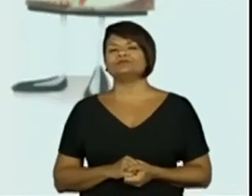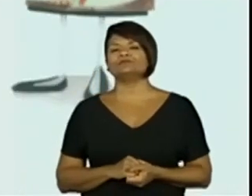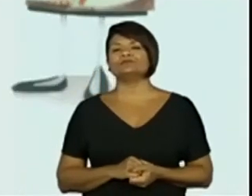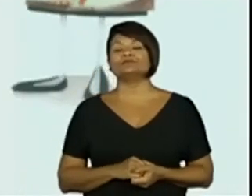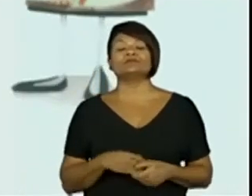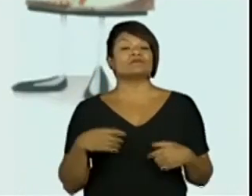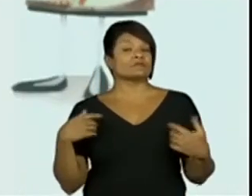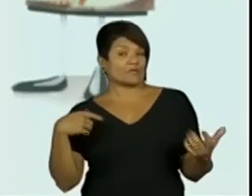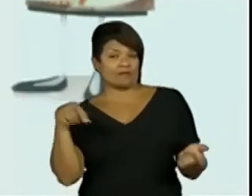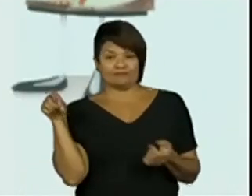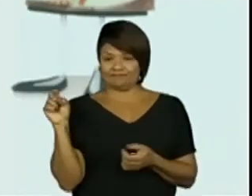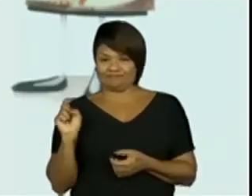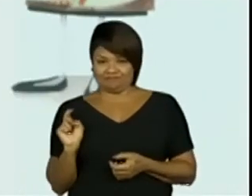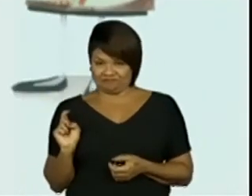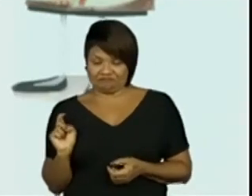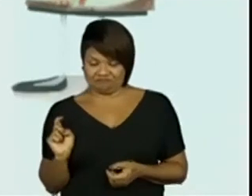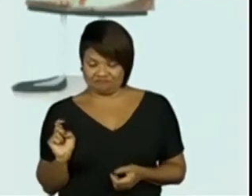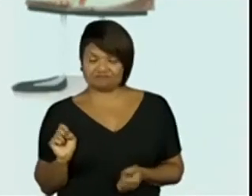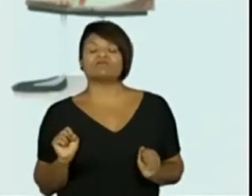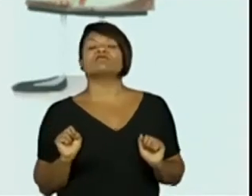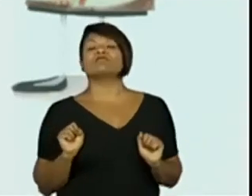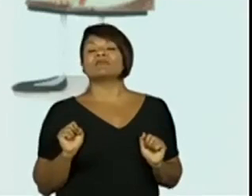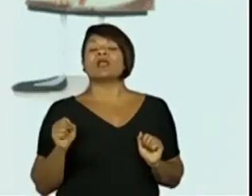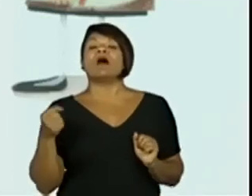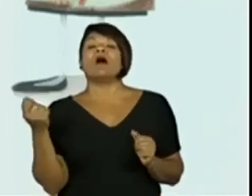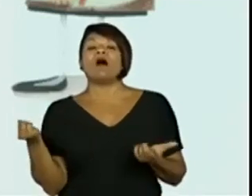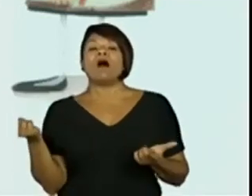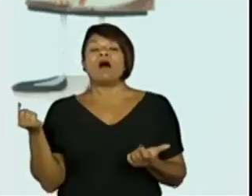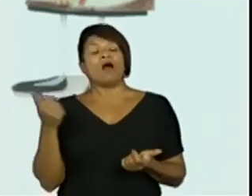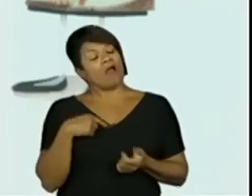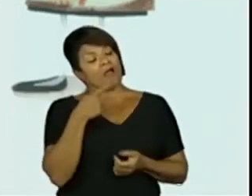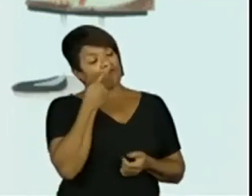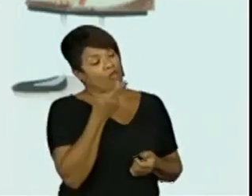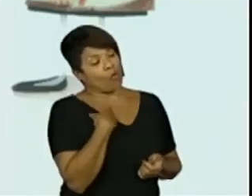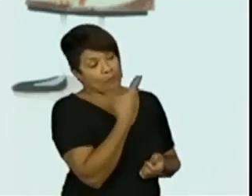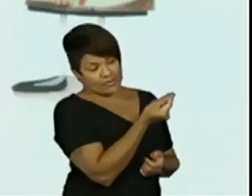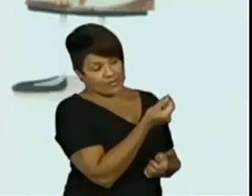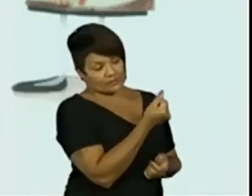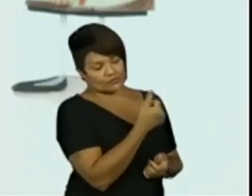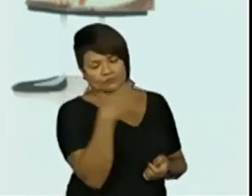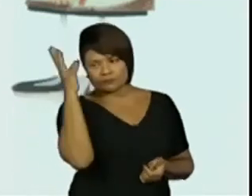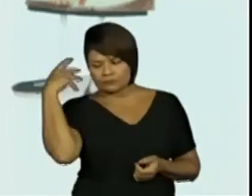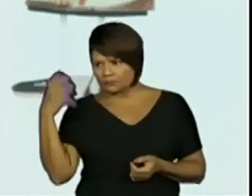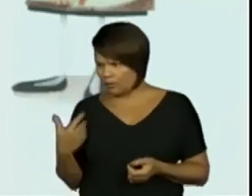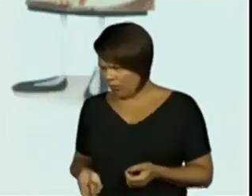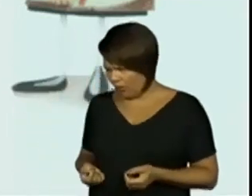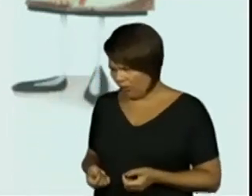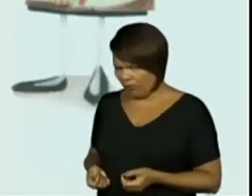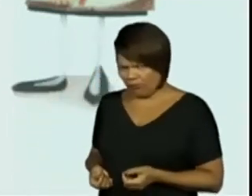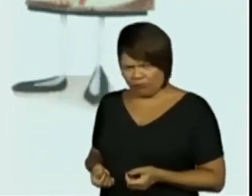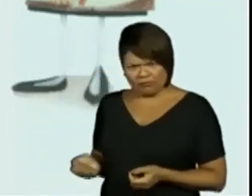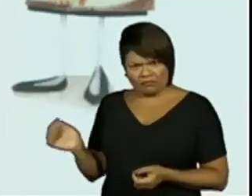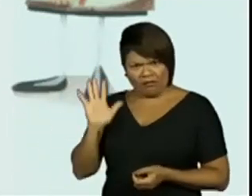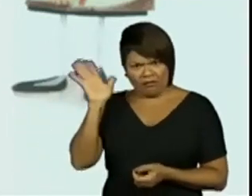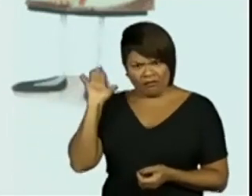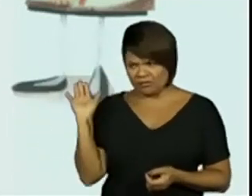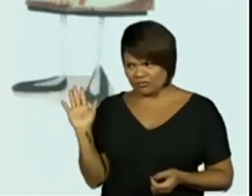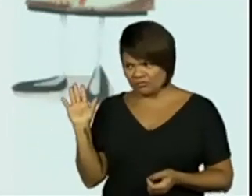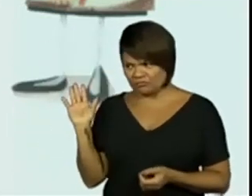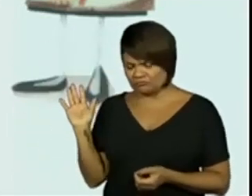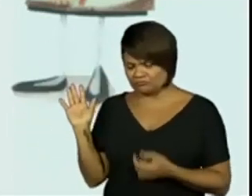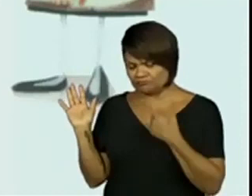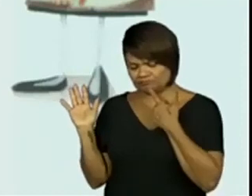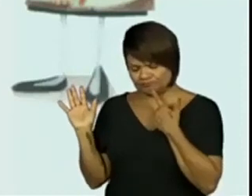A senhora estilista falou o preço, a moça chocaram, mas não ia desistir daquela maravilha. Sendo